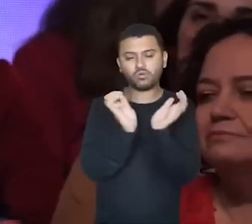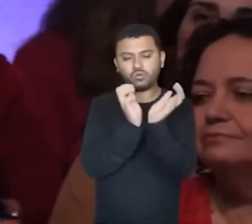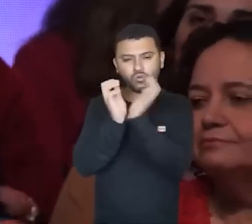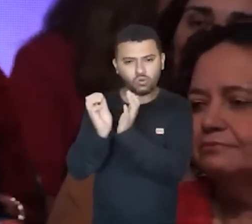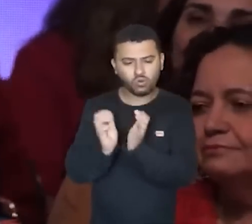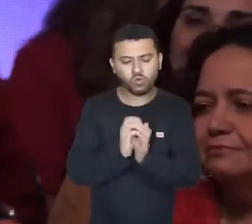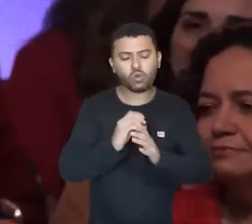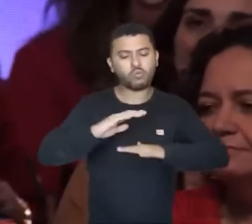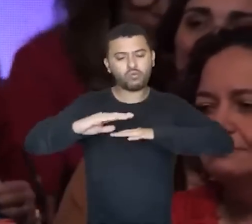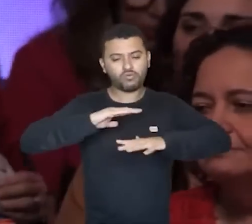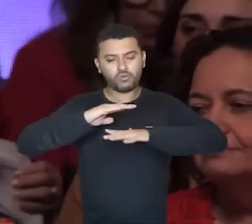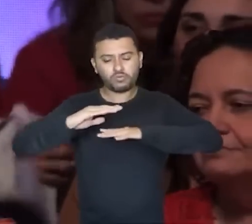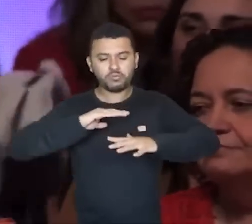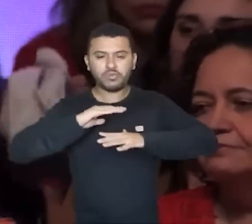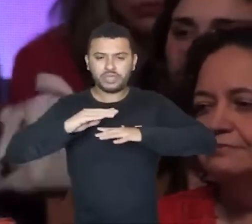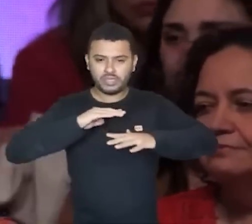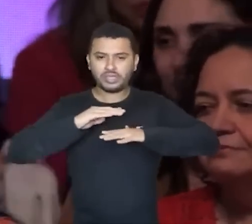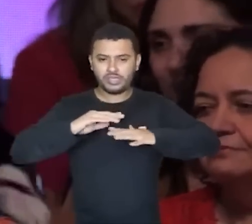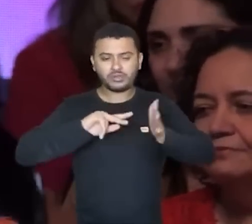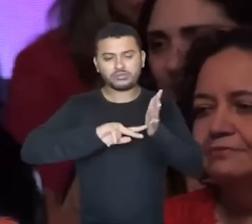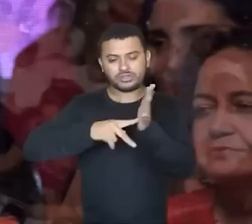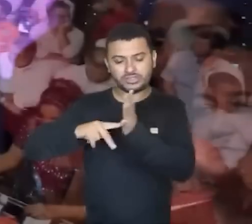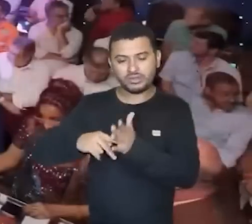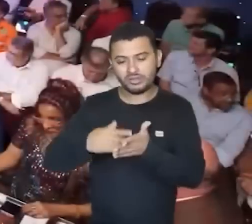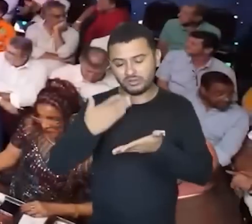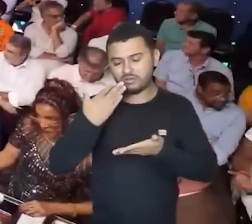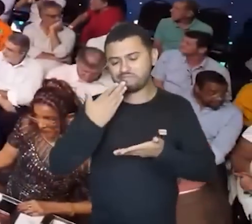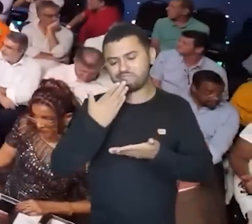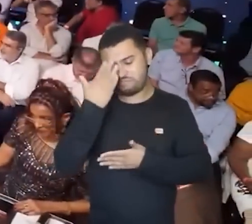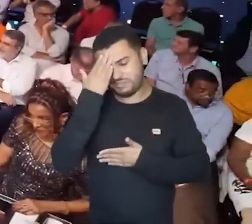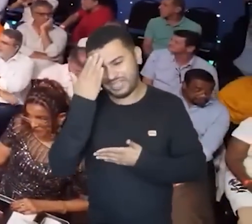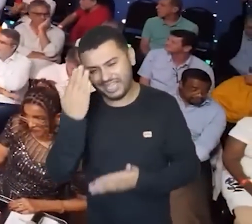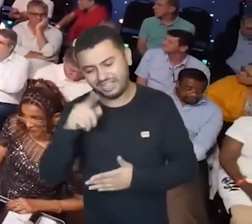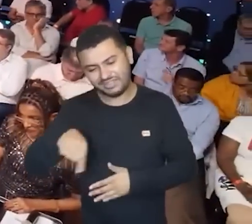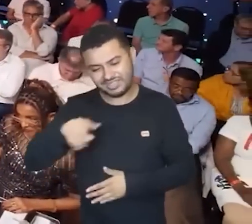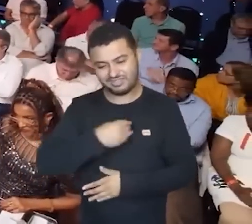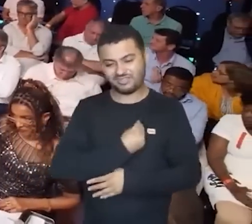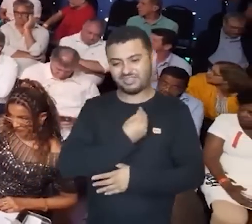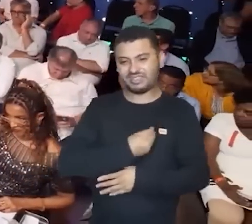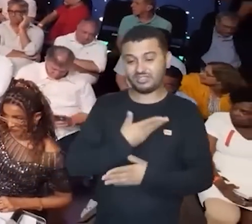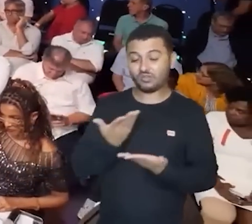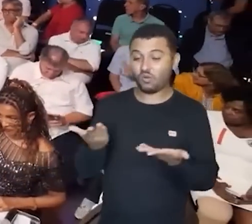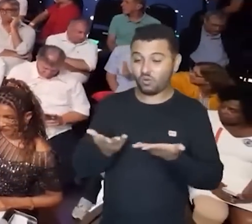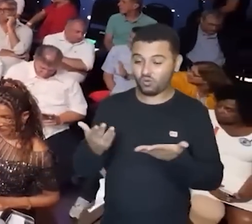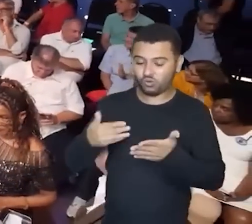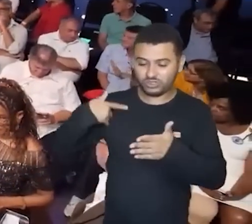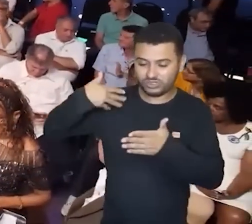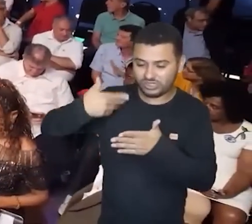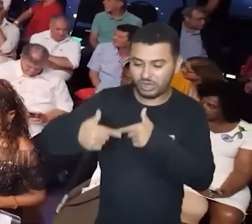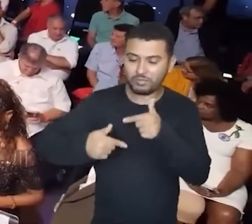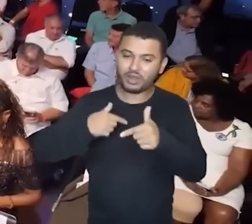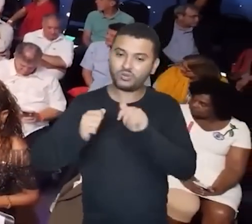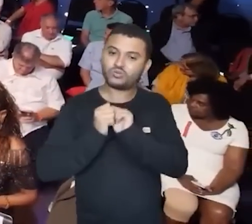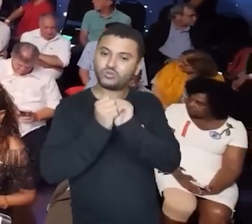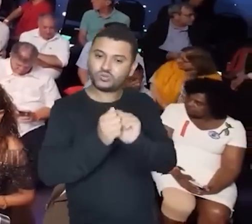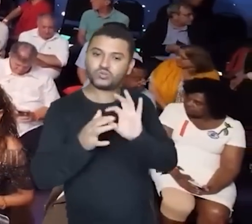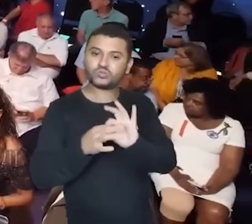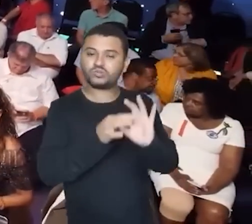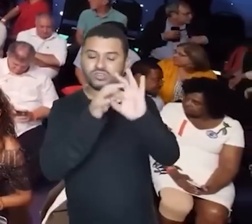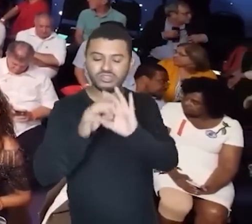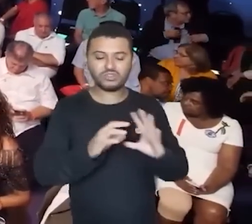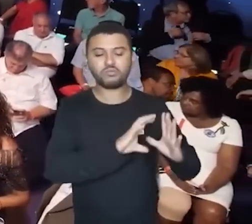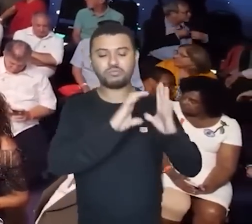movimento sindical. Prazer imenso tê-los aqui. Muito obrigada pela caminhada conjunta que fazem com o Partido